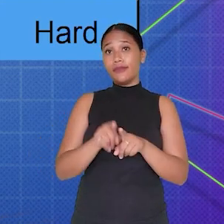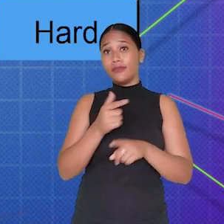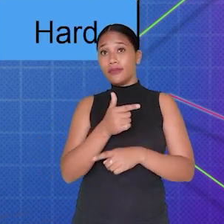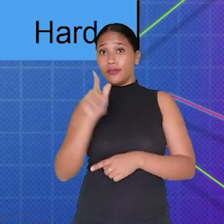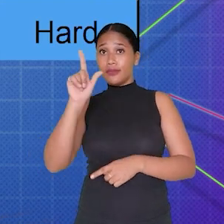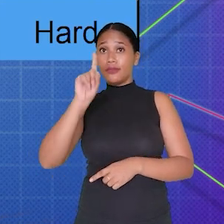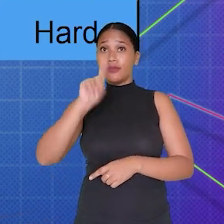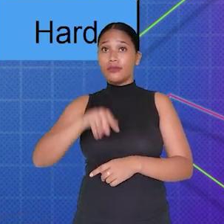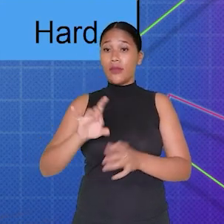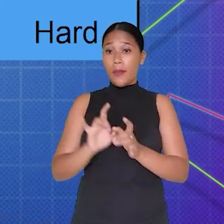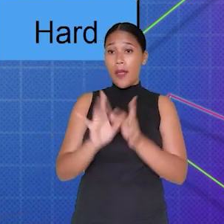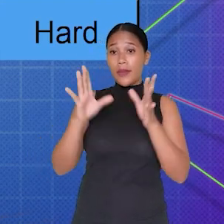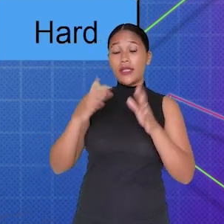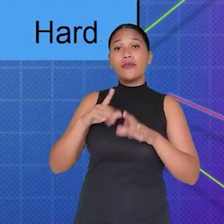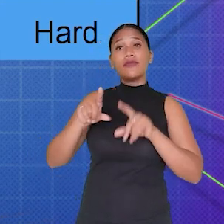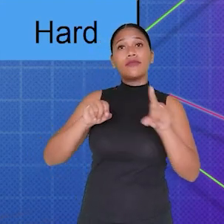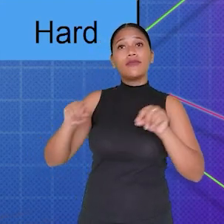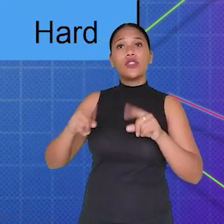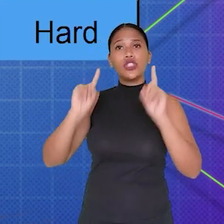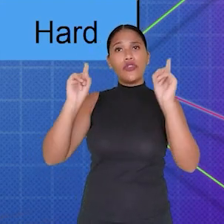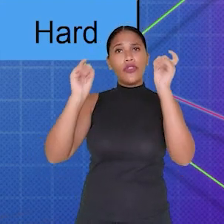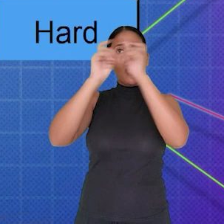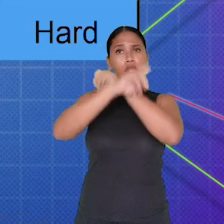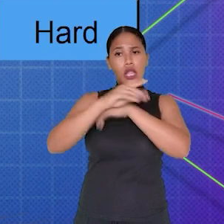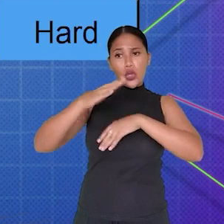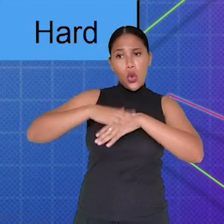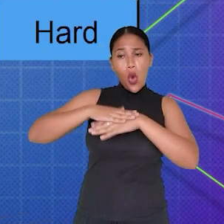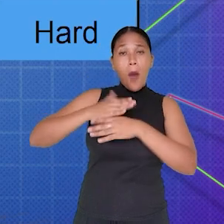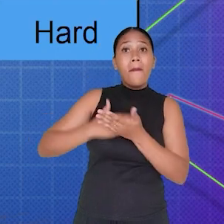fase. Outra maneira é permitir que o jogador escolha seu